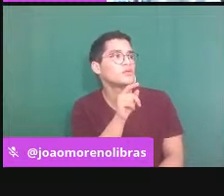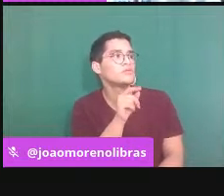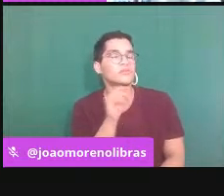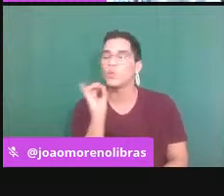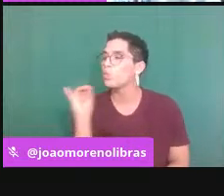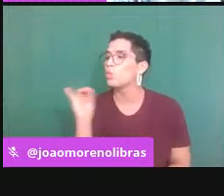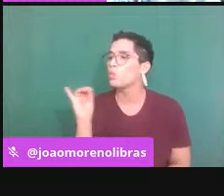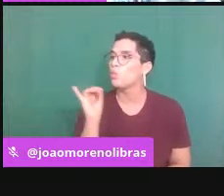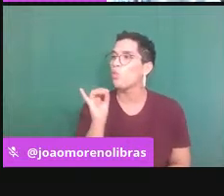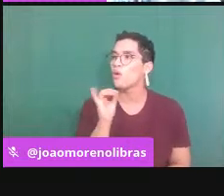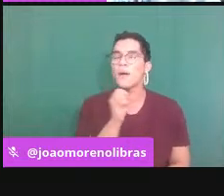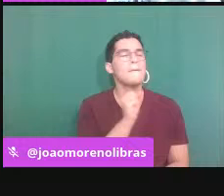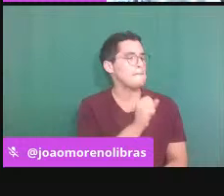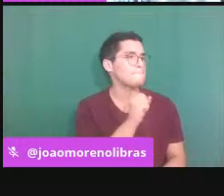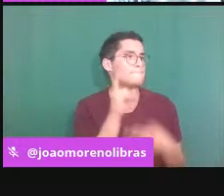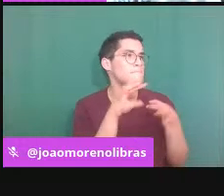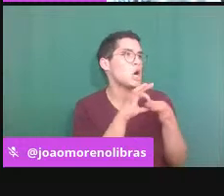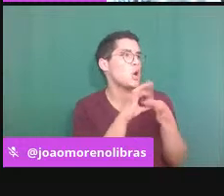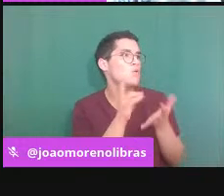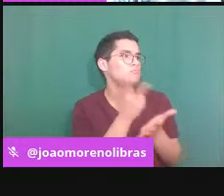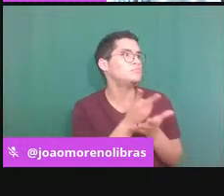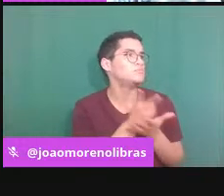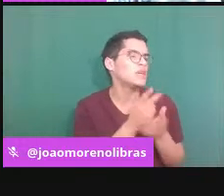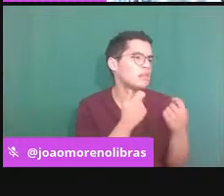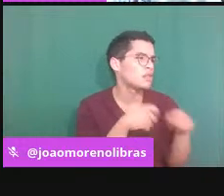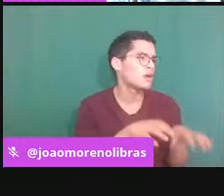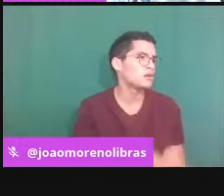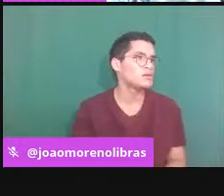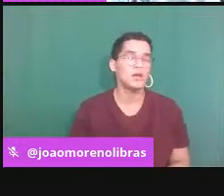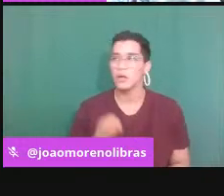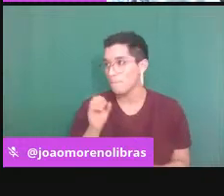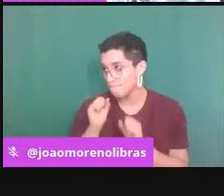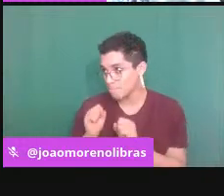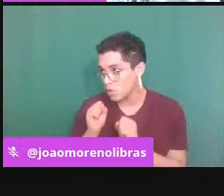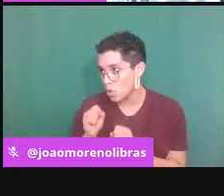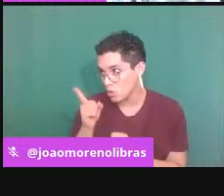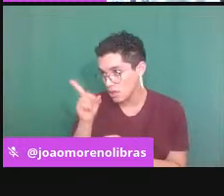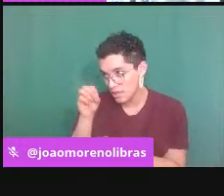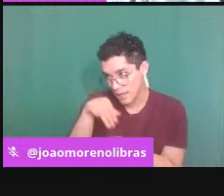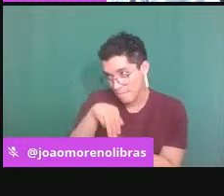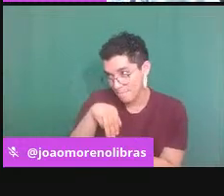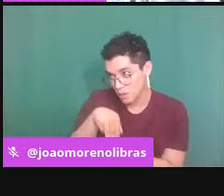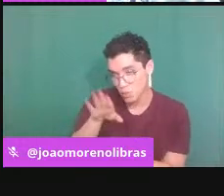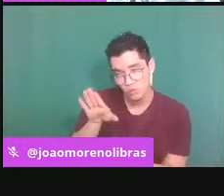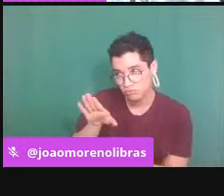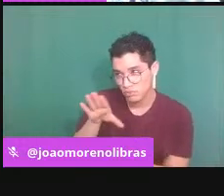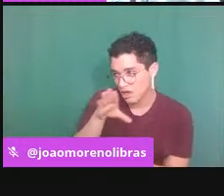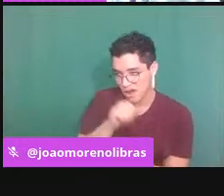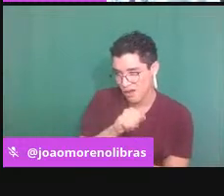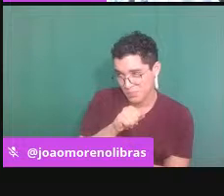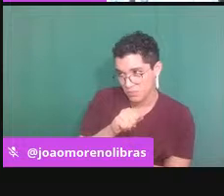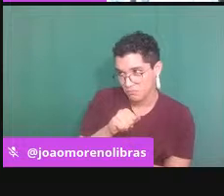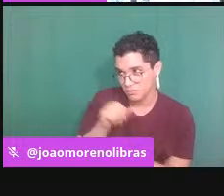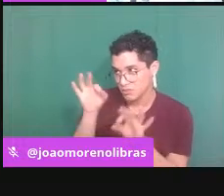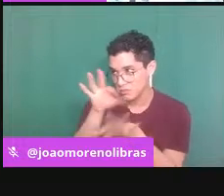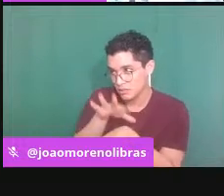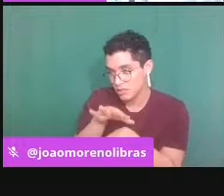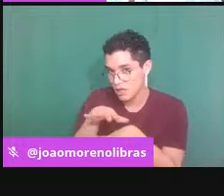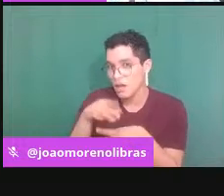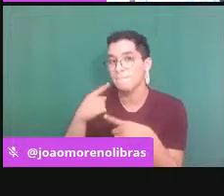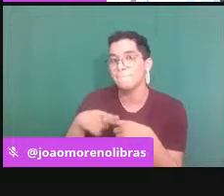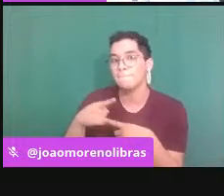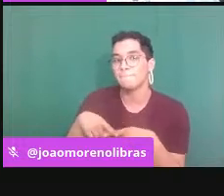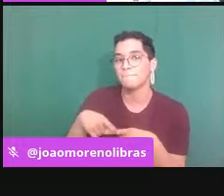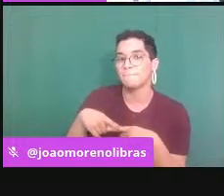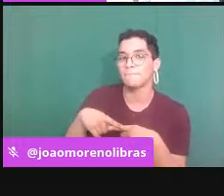Pode ficar à vontade, viu? Para continuar. Posso ficar mais uns 10 minutos? 10 minutinhos e termino. É porque